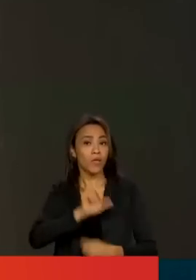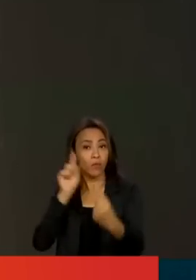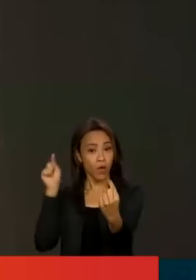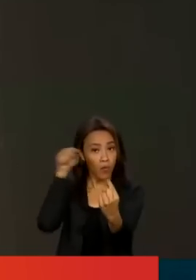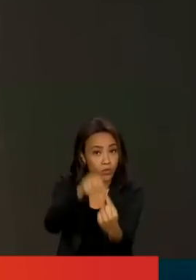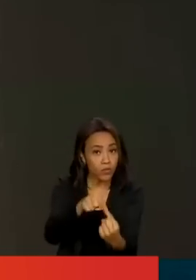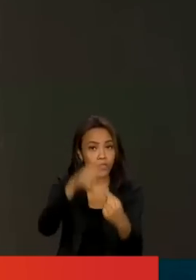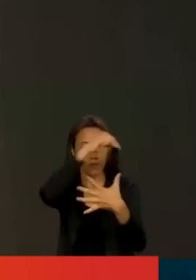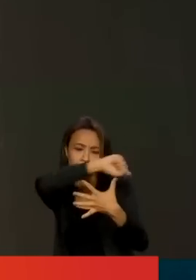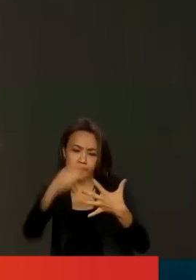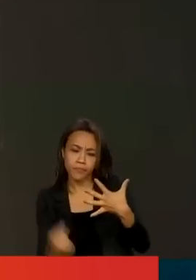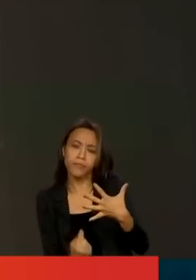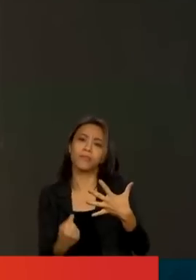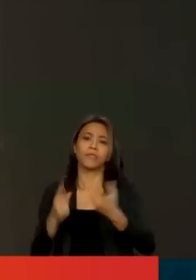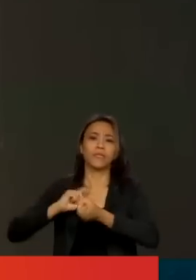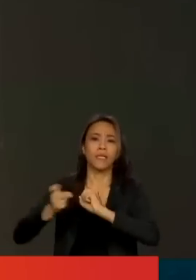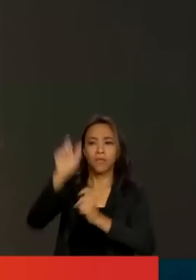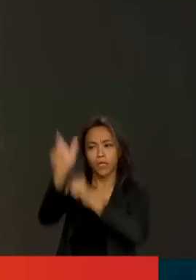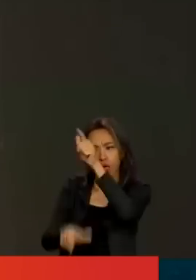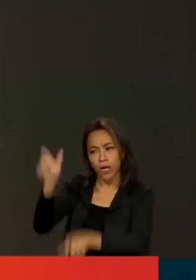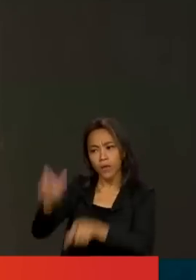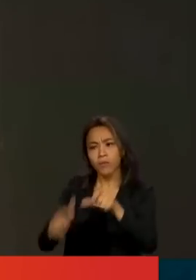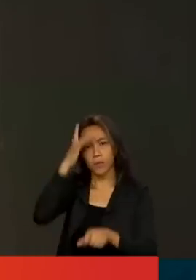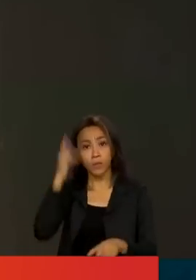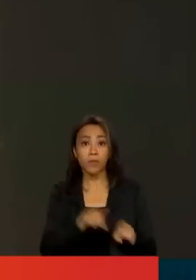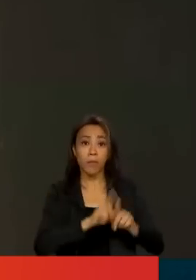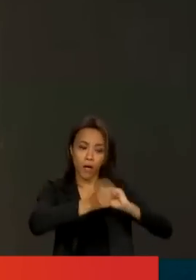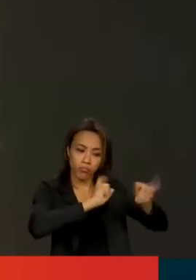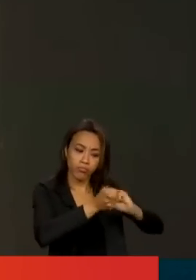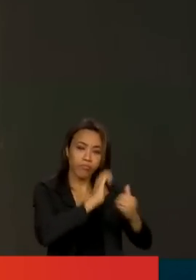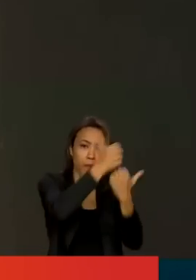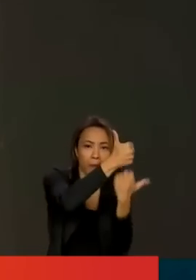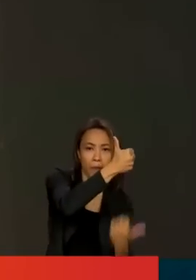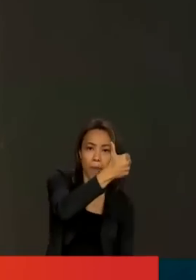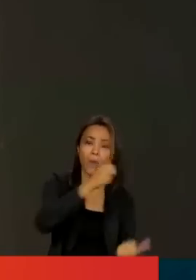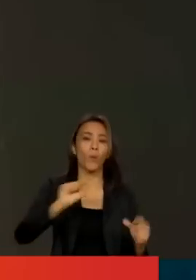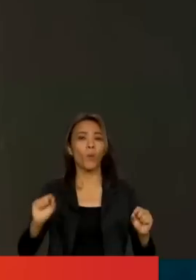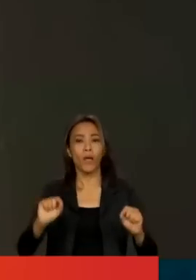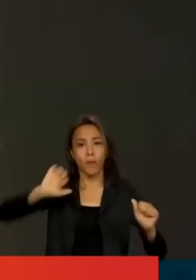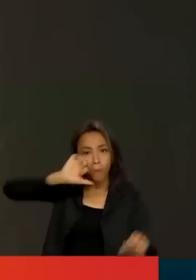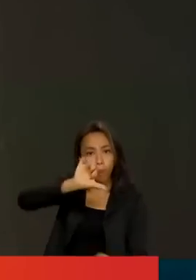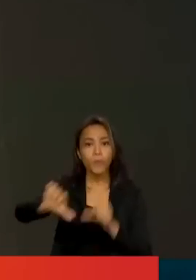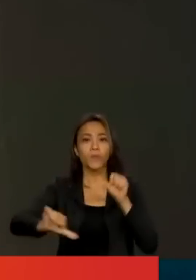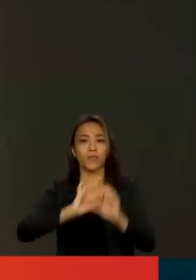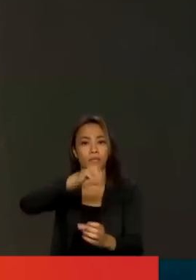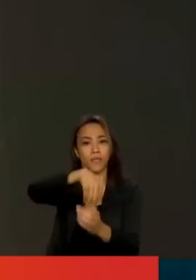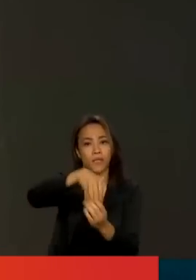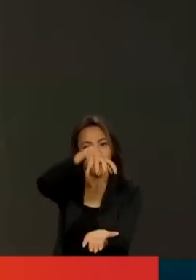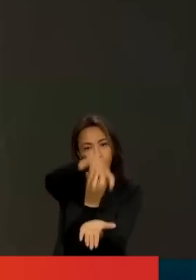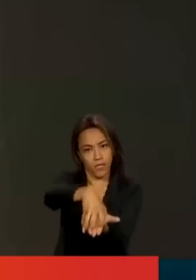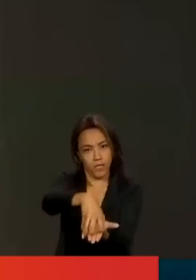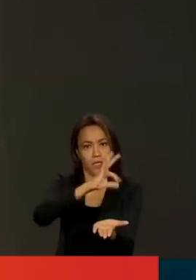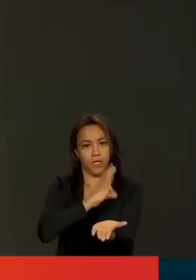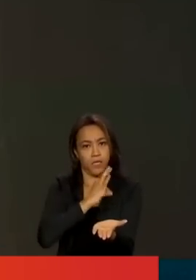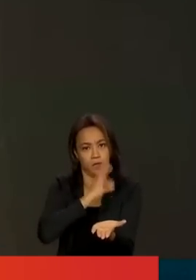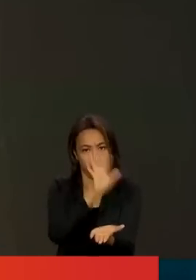nas áreas de pessoas de governança temos o terceiro fator que é a transformação organizacional com a